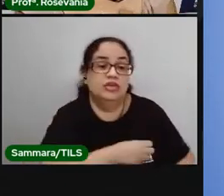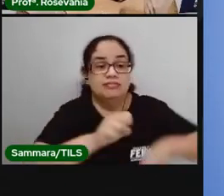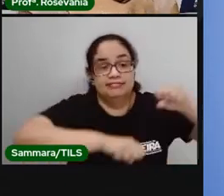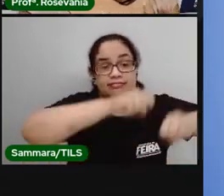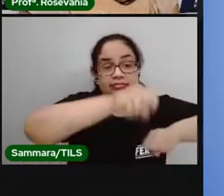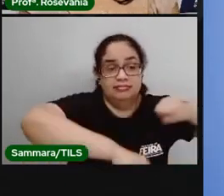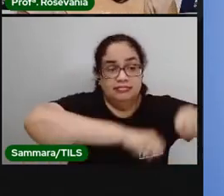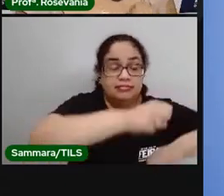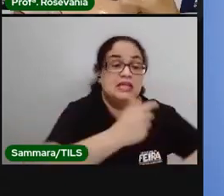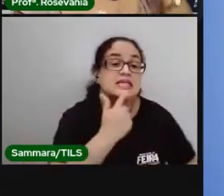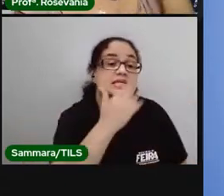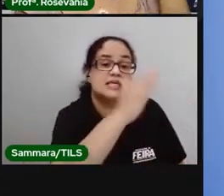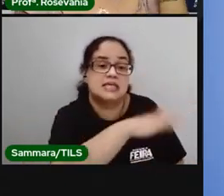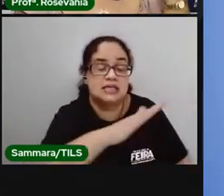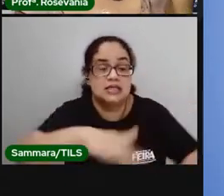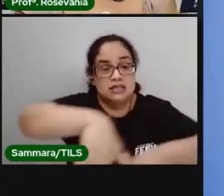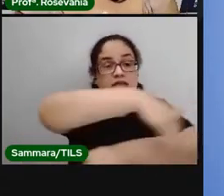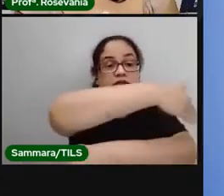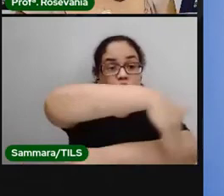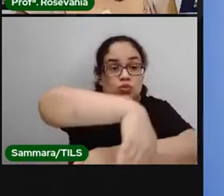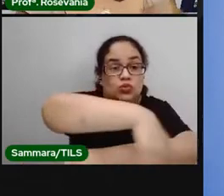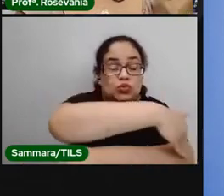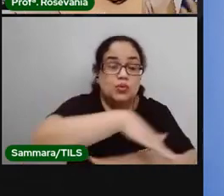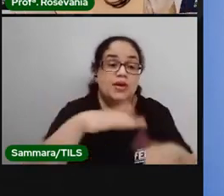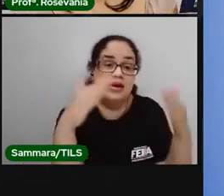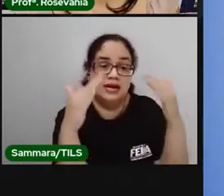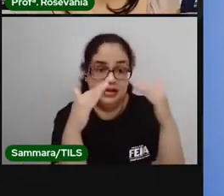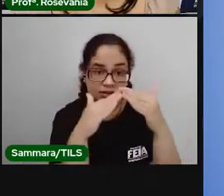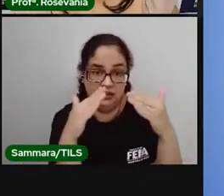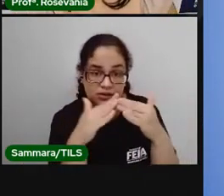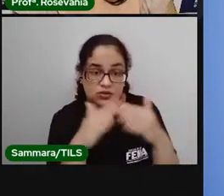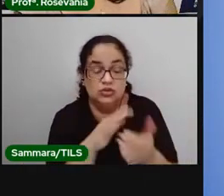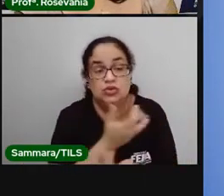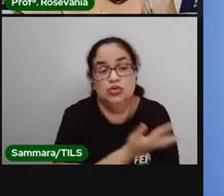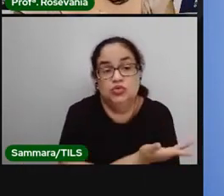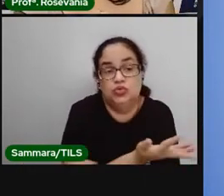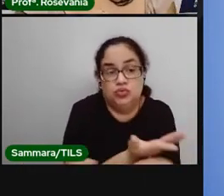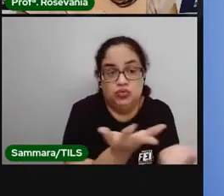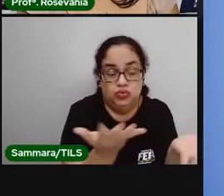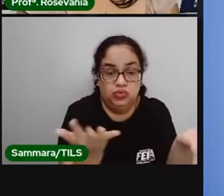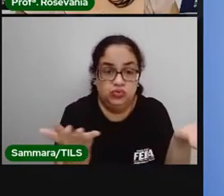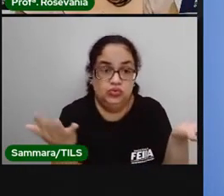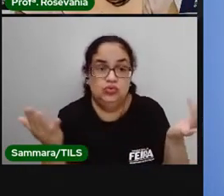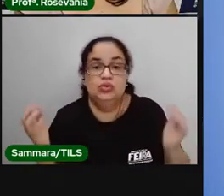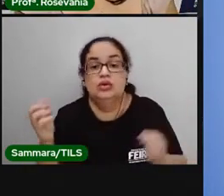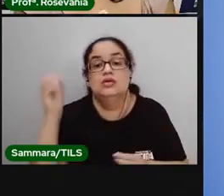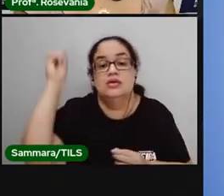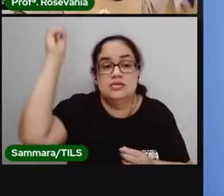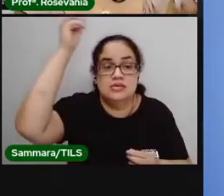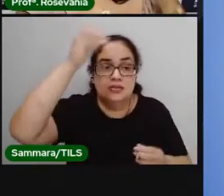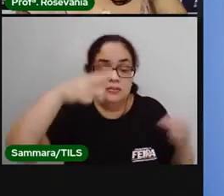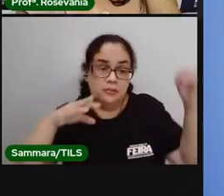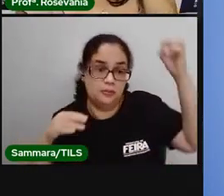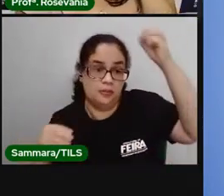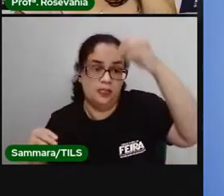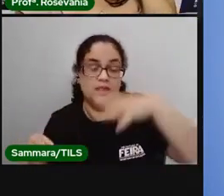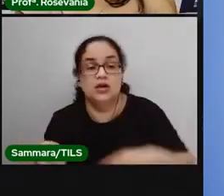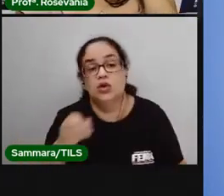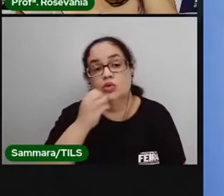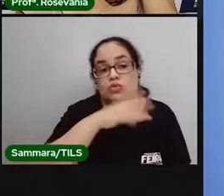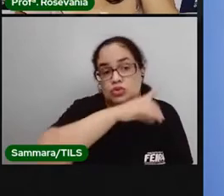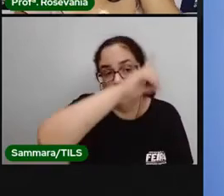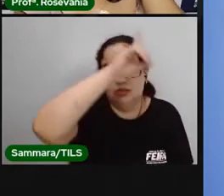Das crianças no meio da rua, é as casinhas, o jardim na porta da casa, a iluminação, um dia bonito